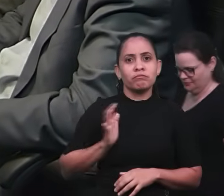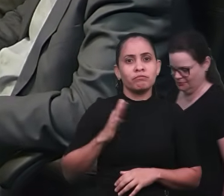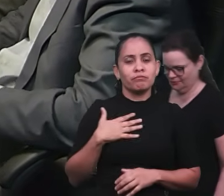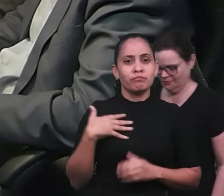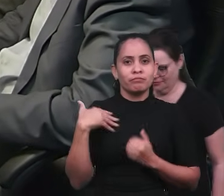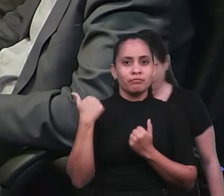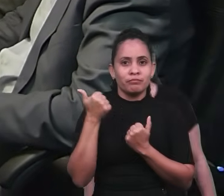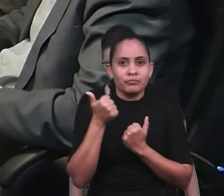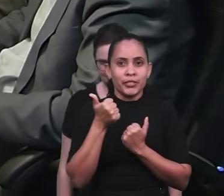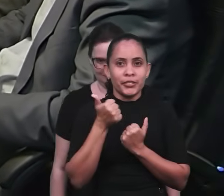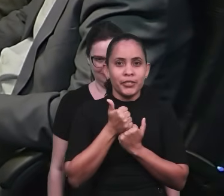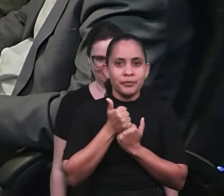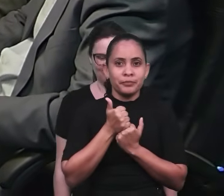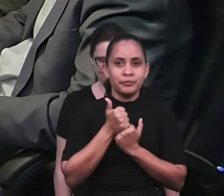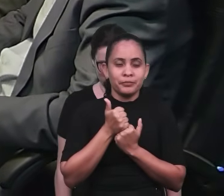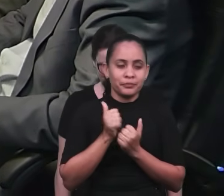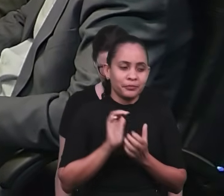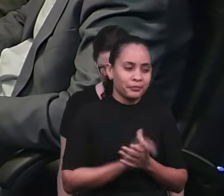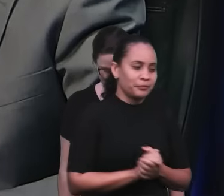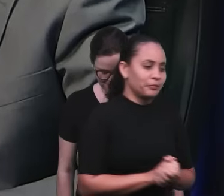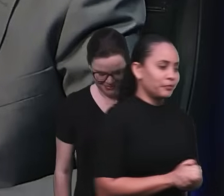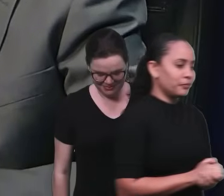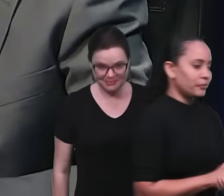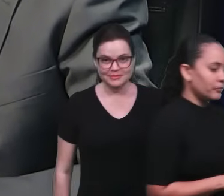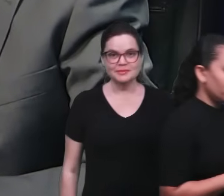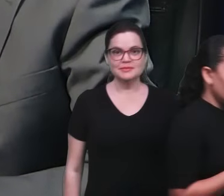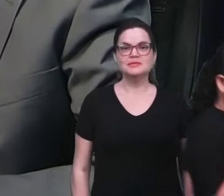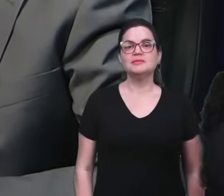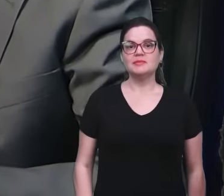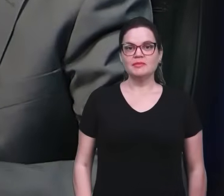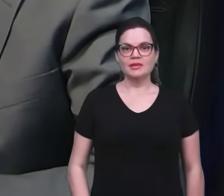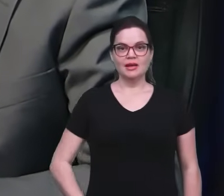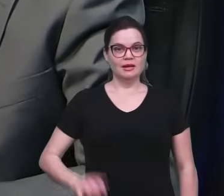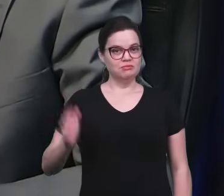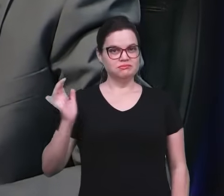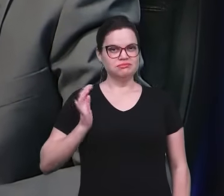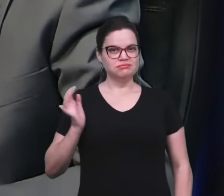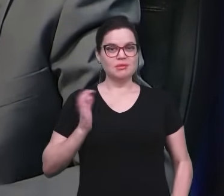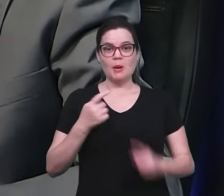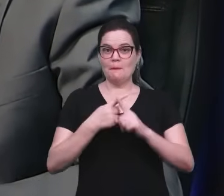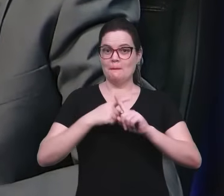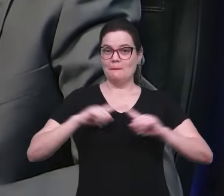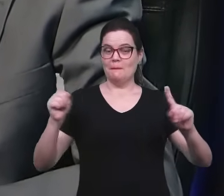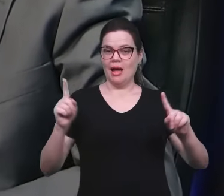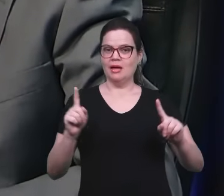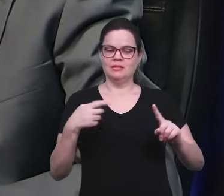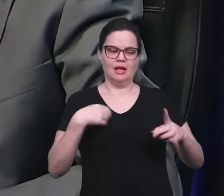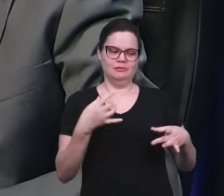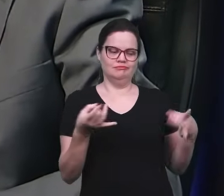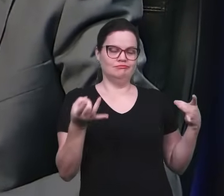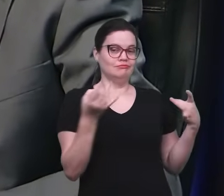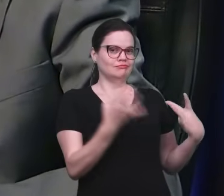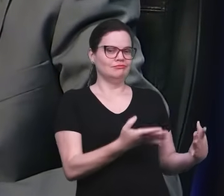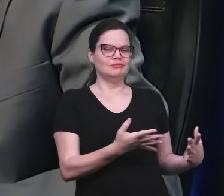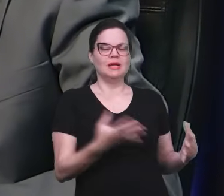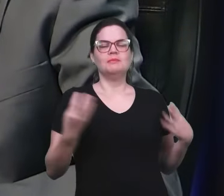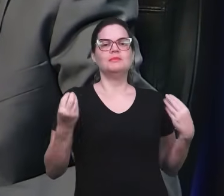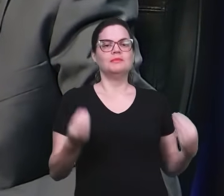próspero, mas ele renunciou ao que era material para